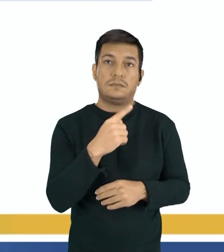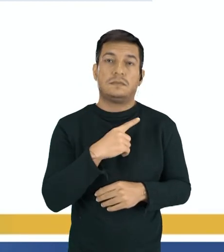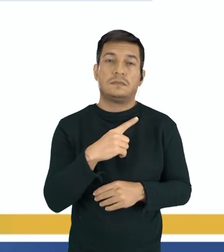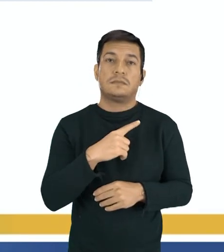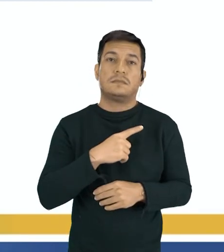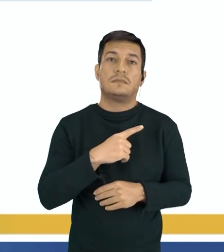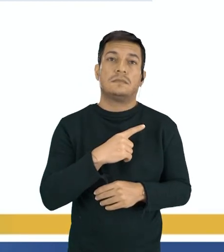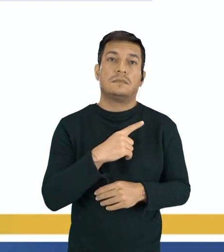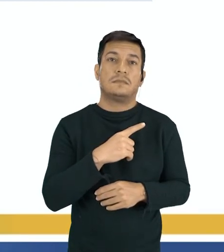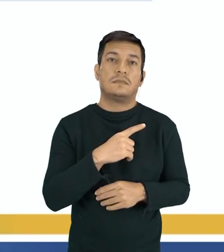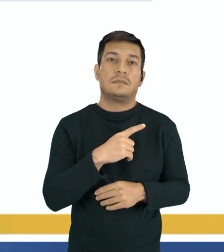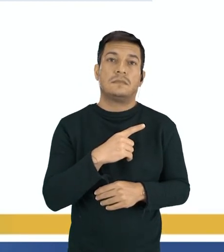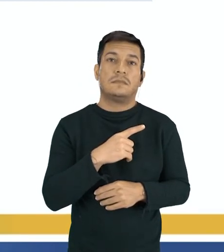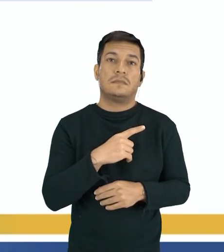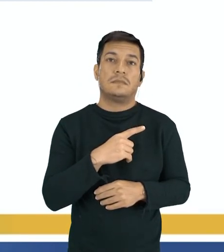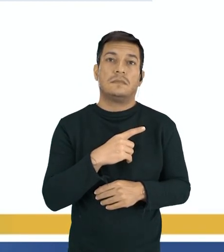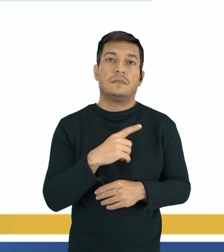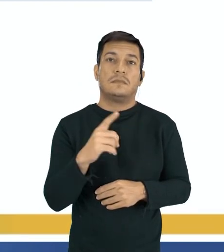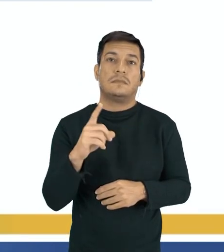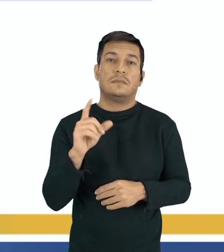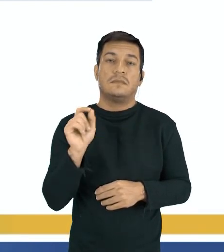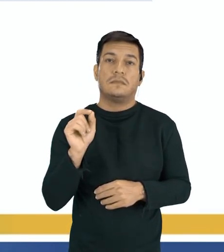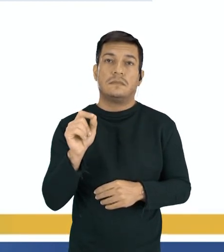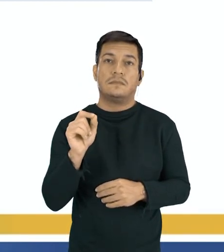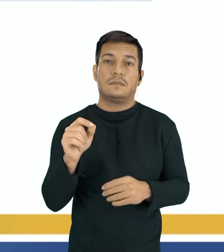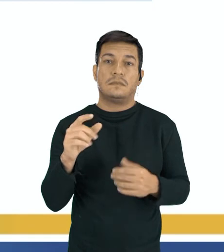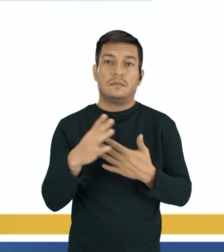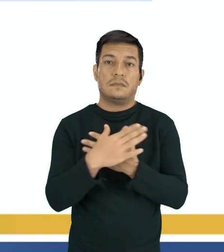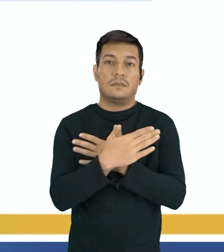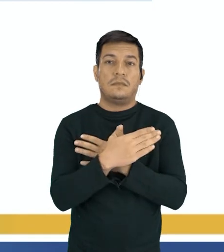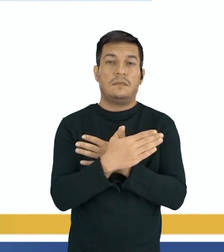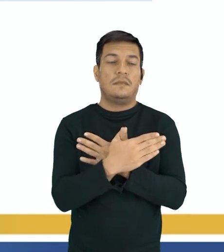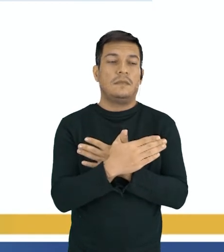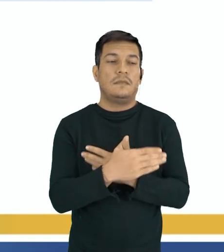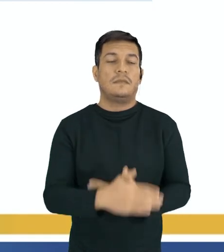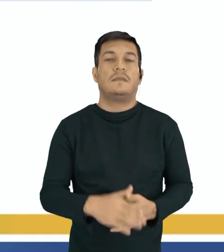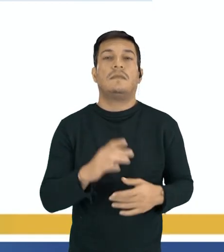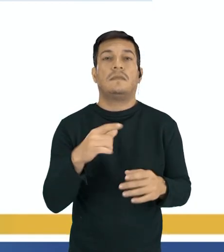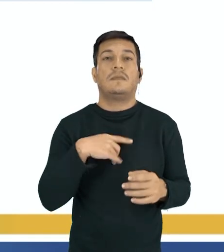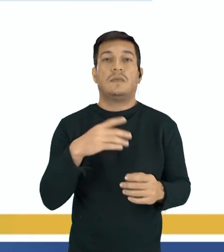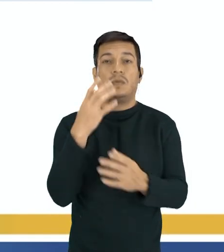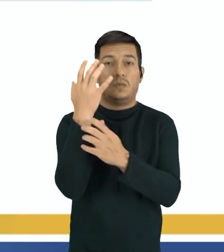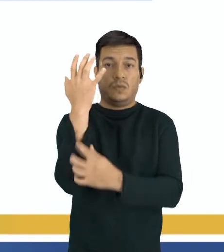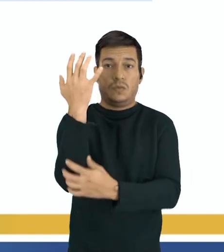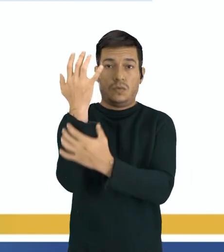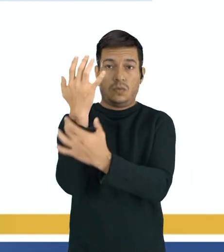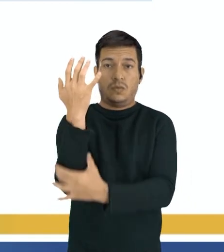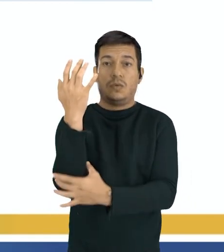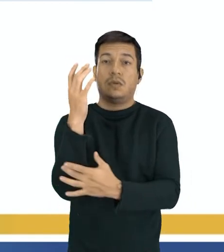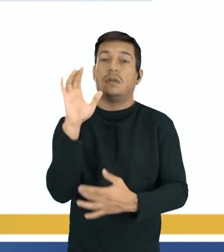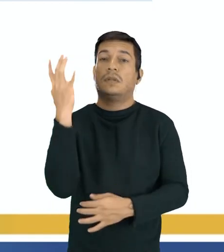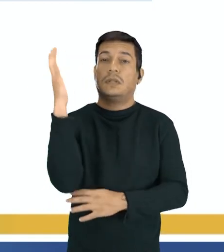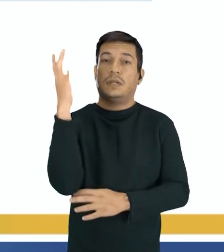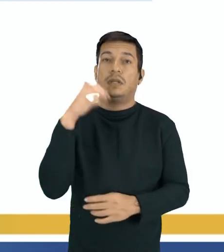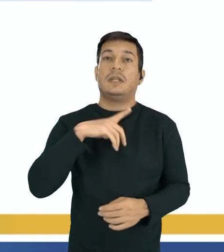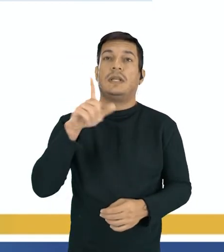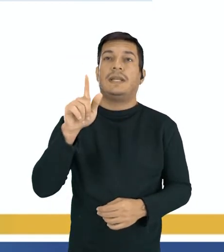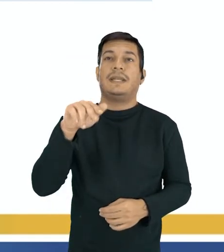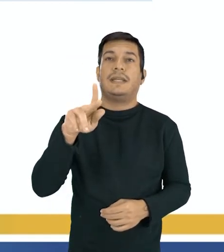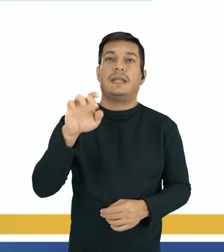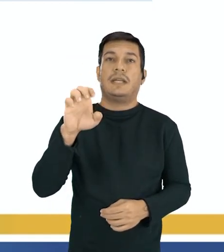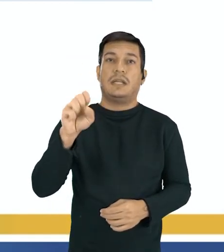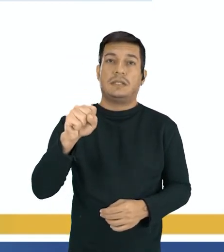observando as mariposas elas estão pousando em um tronco de uma árvore que tem a presença de líquens. E esses líquens